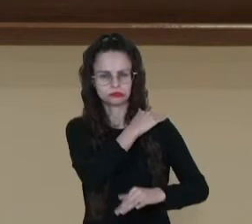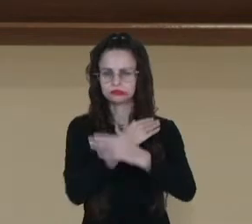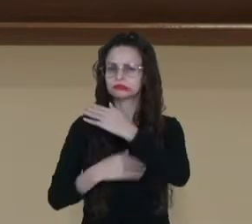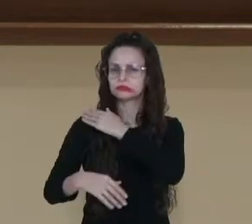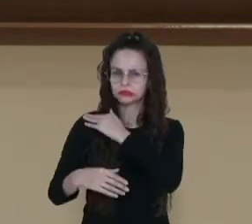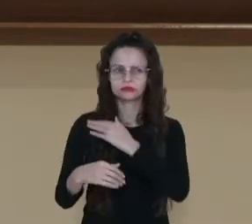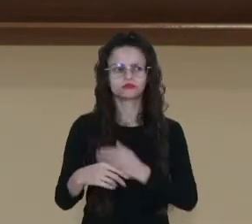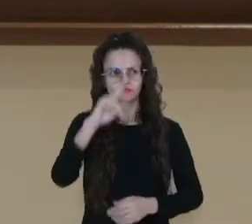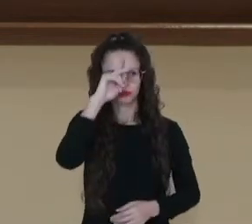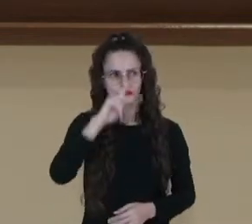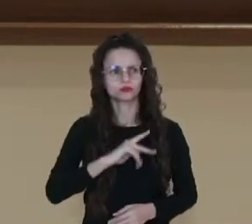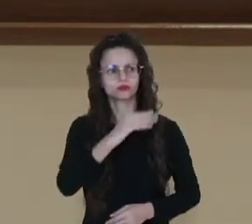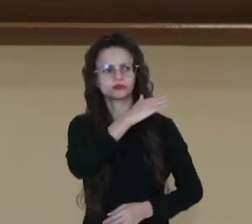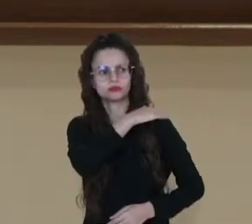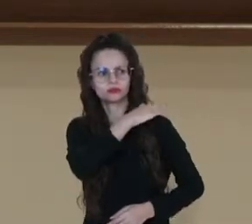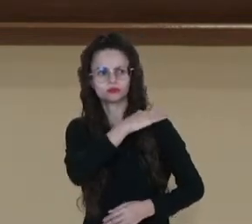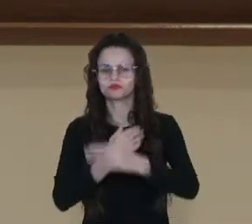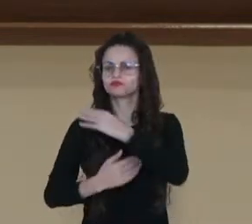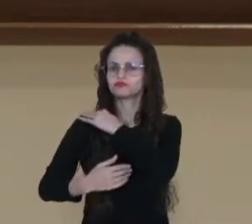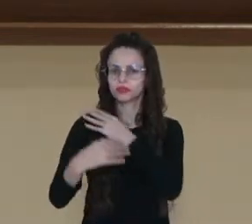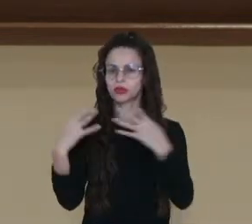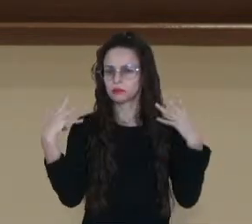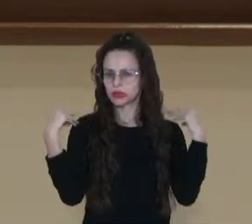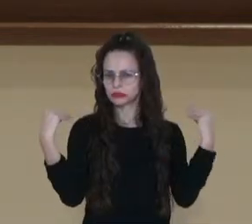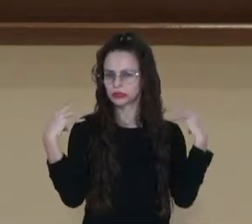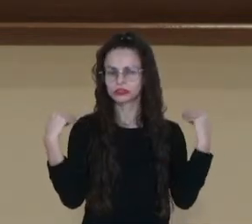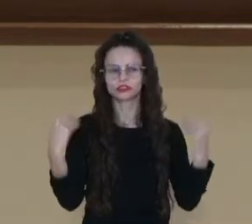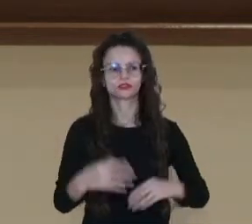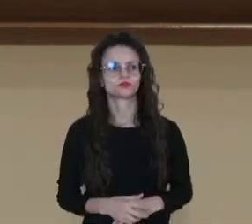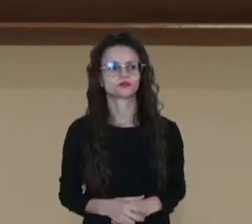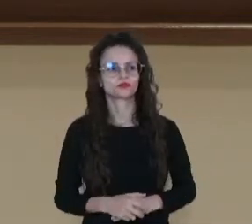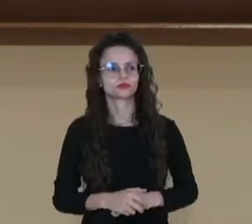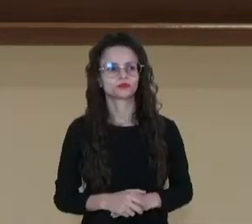se automassageia.